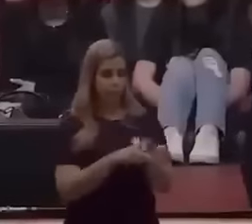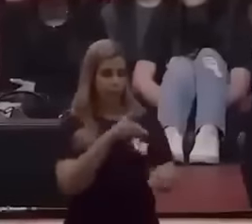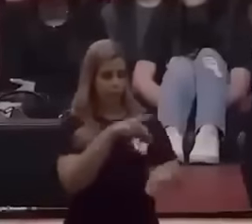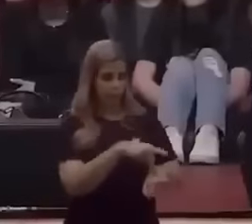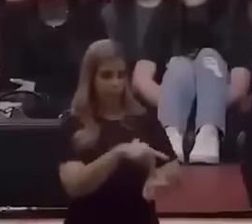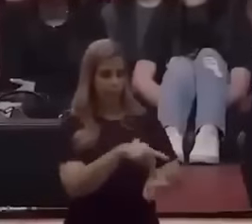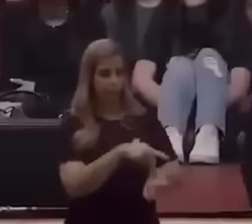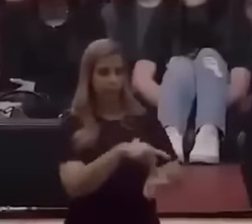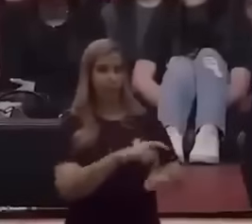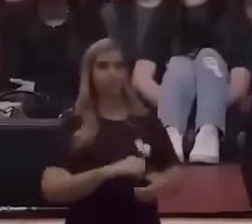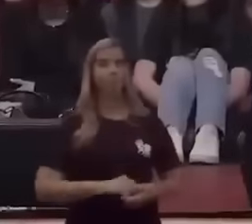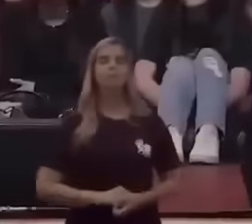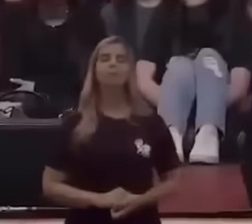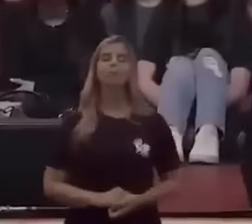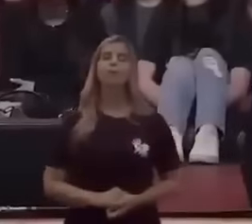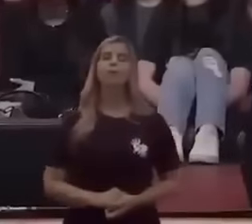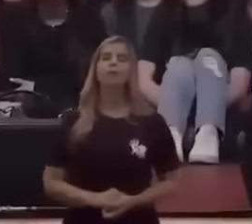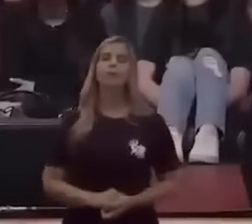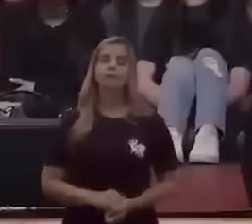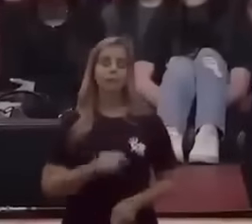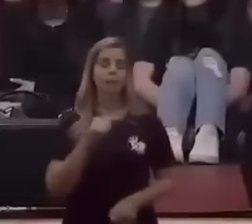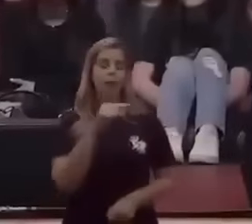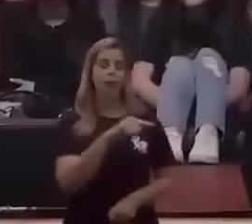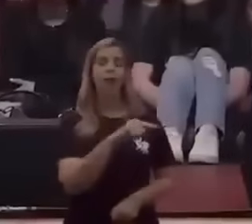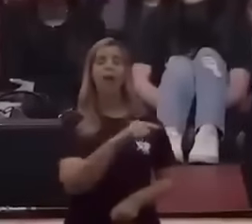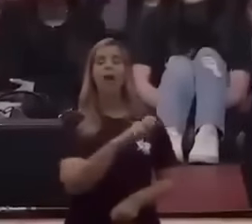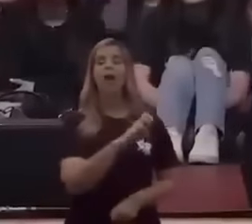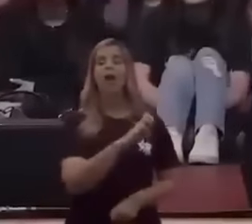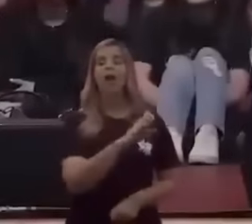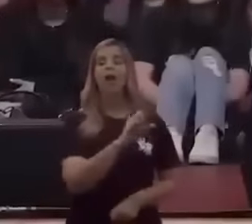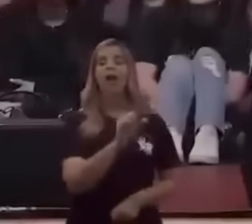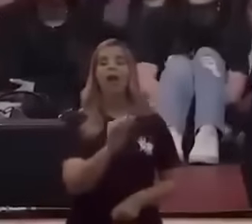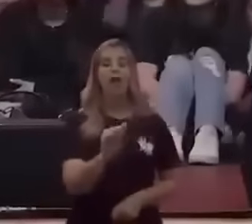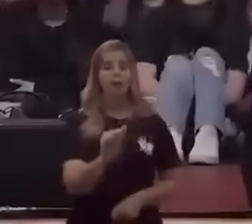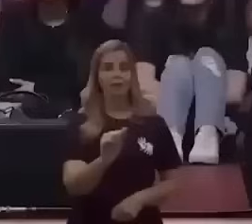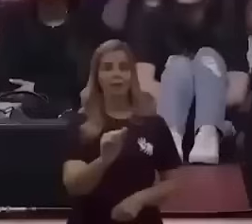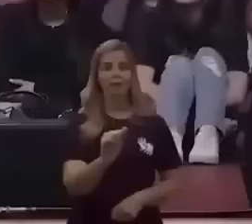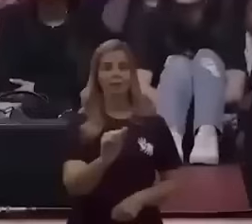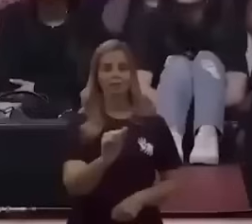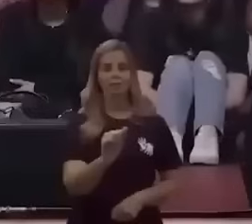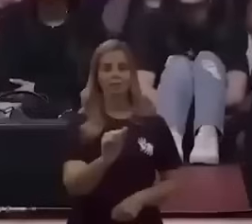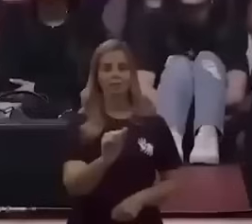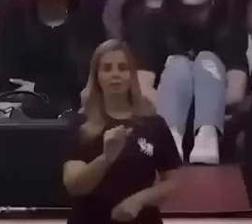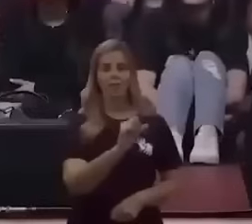és Petros, e sobre essa pedra eu edificarei minha igreja. Mas não foi o que ele disse.